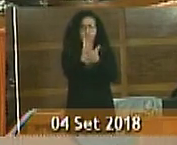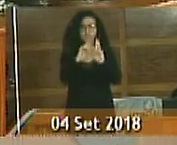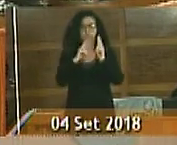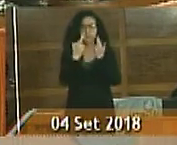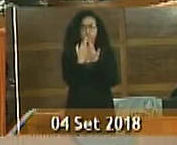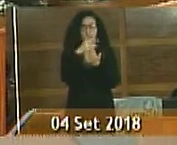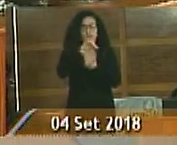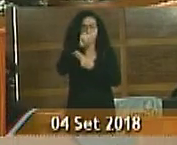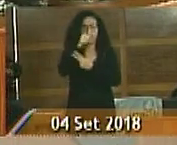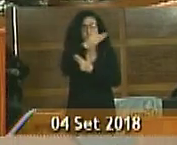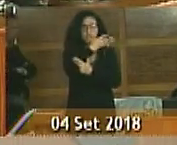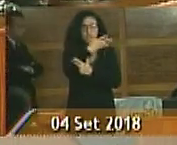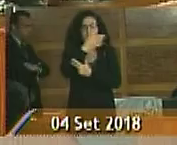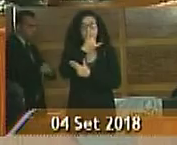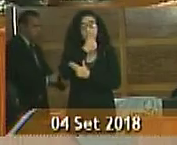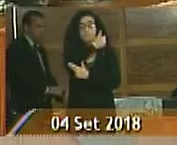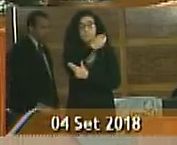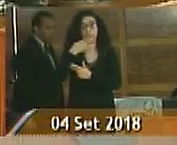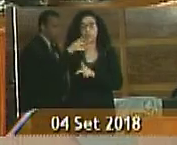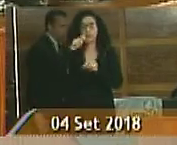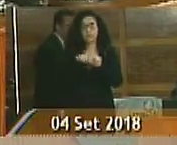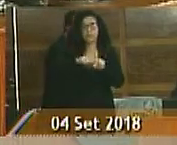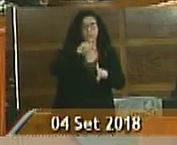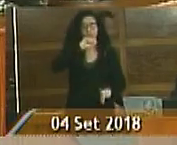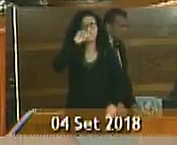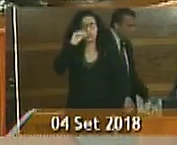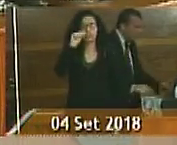sessão do dia 14 de agosto de